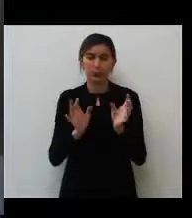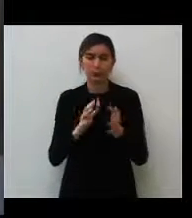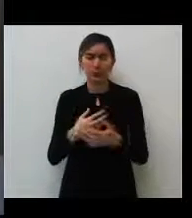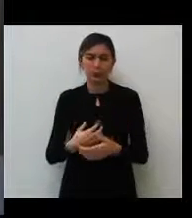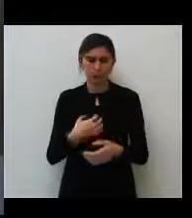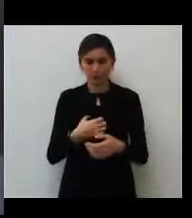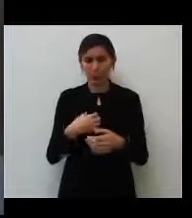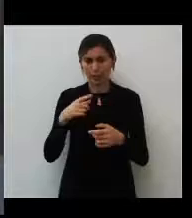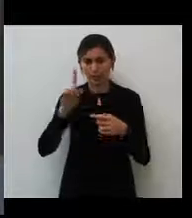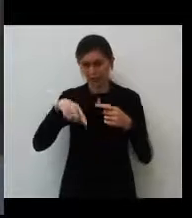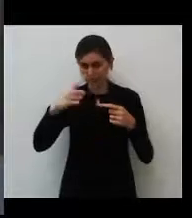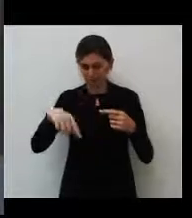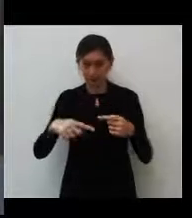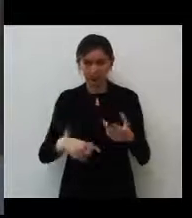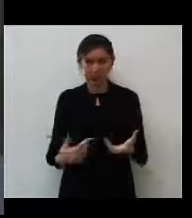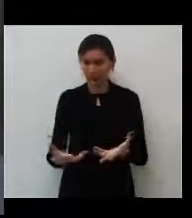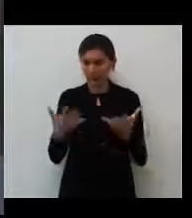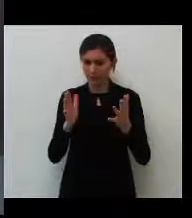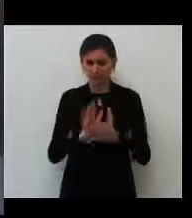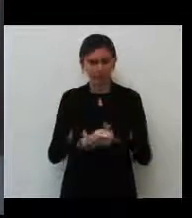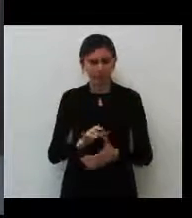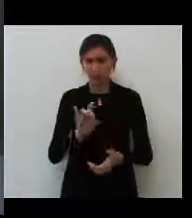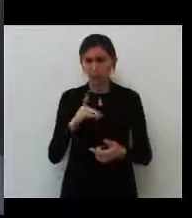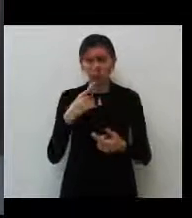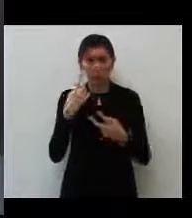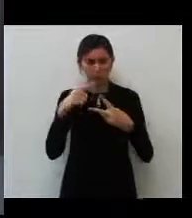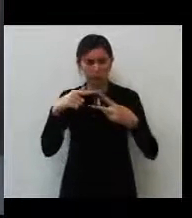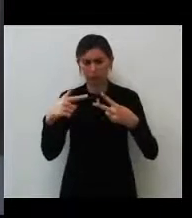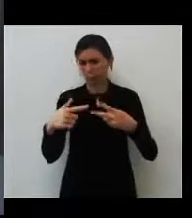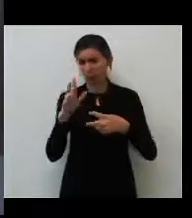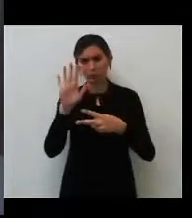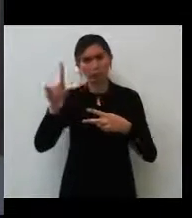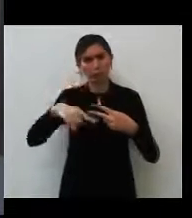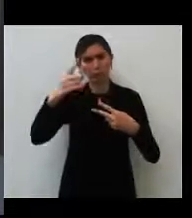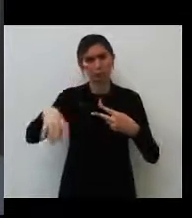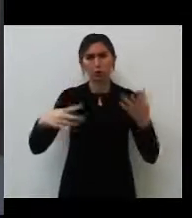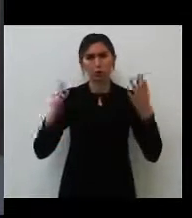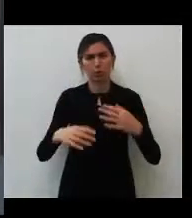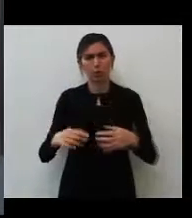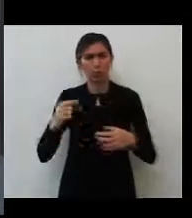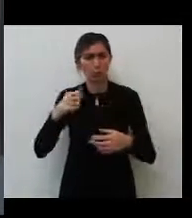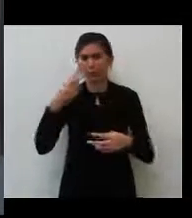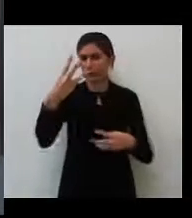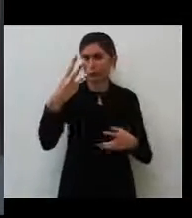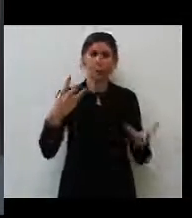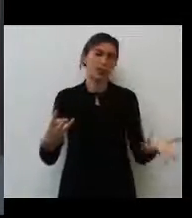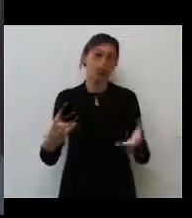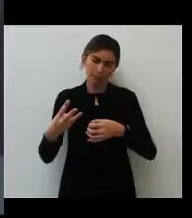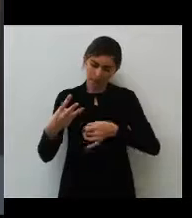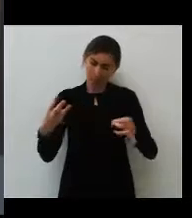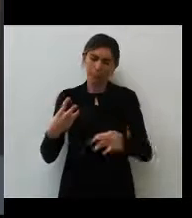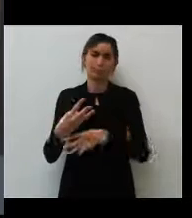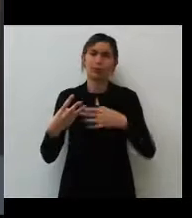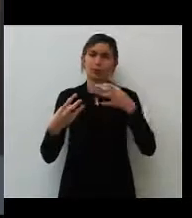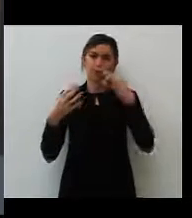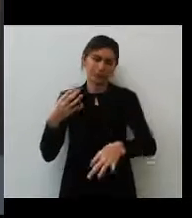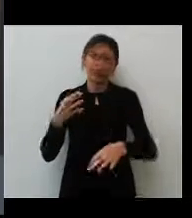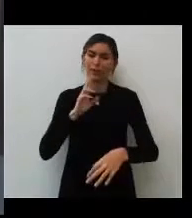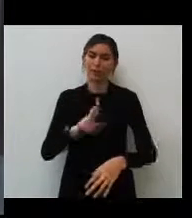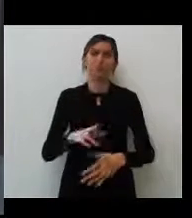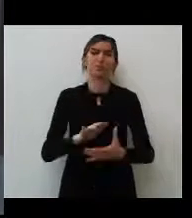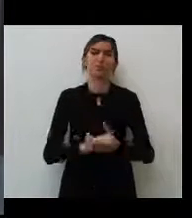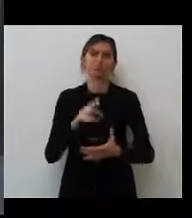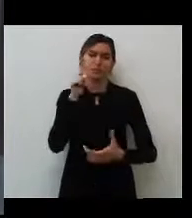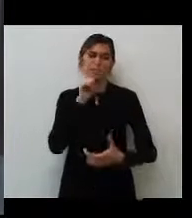eu vou fazer por eliminação negócio aí caramba só eliminei em duas né outra menina três você eu apertei a